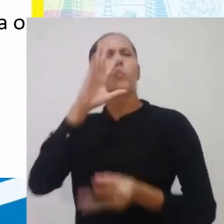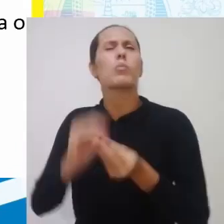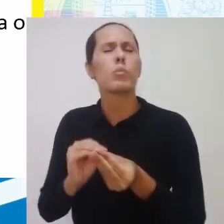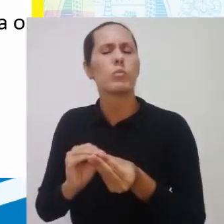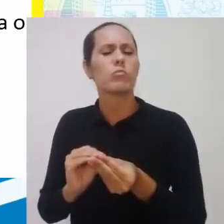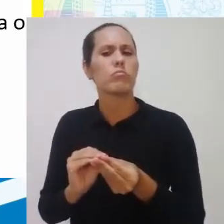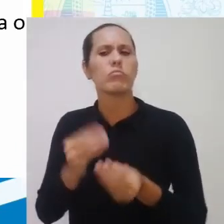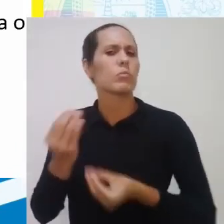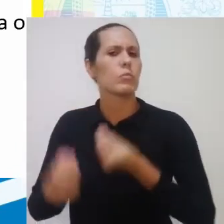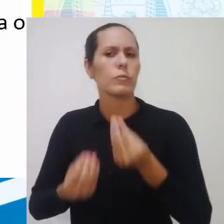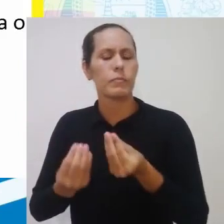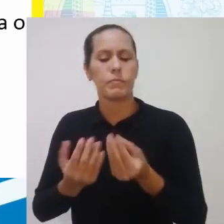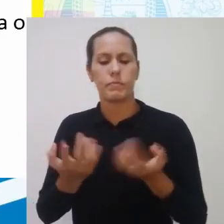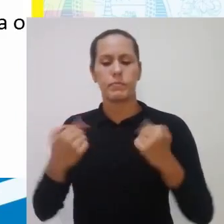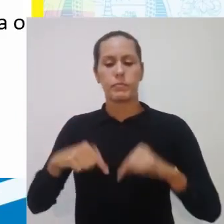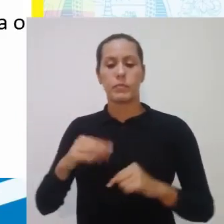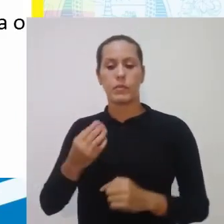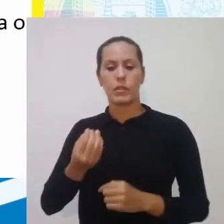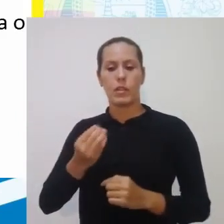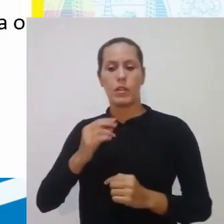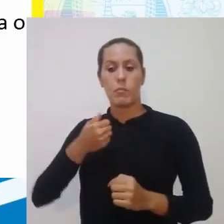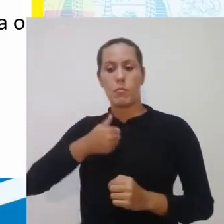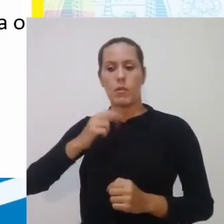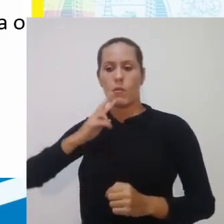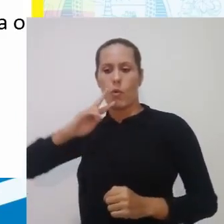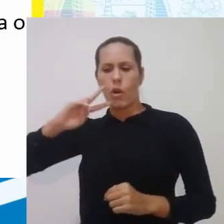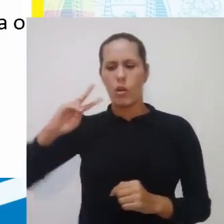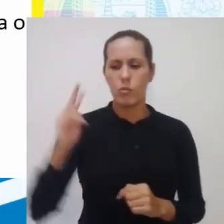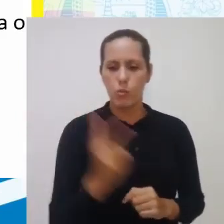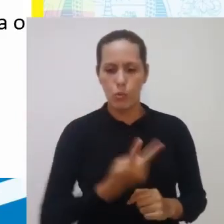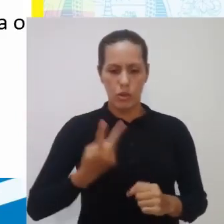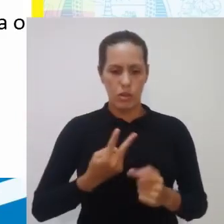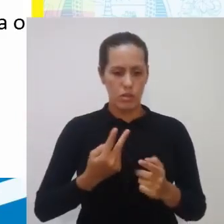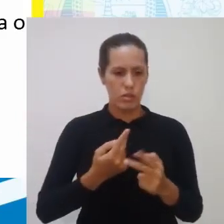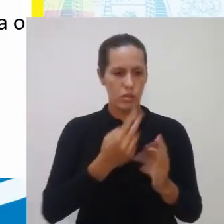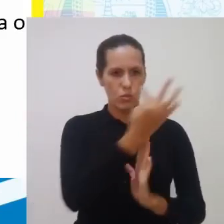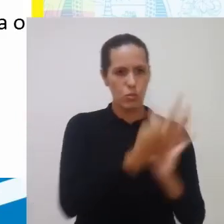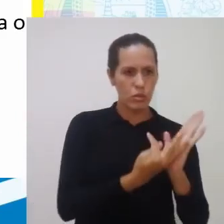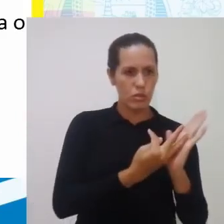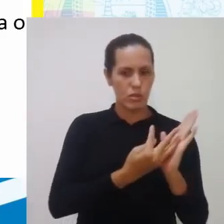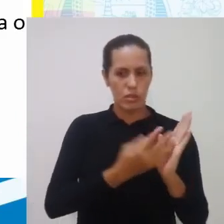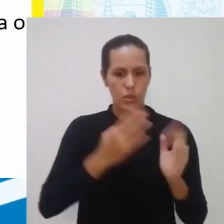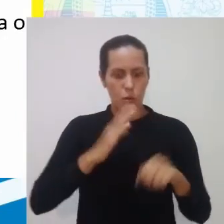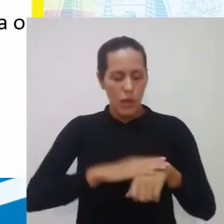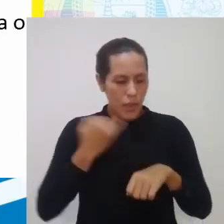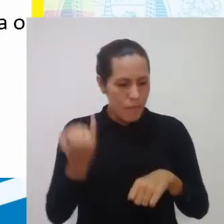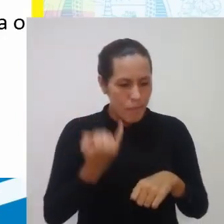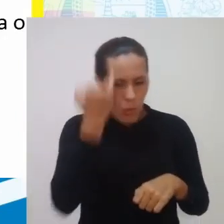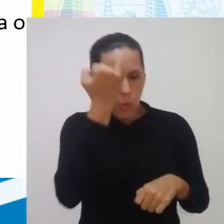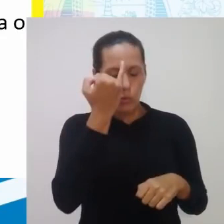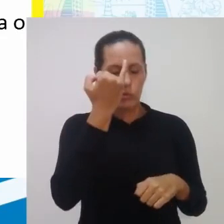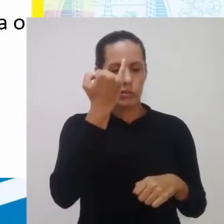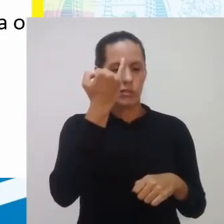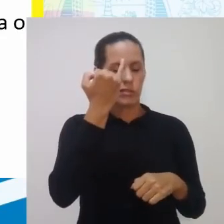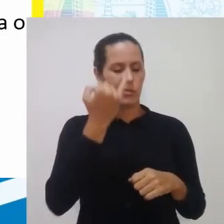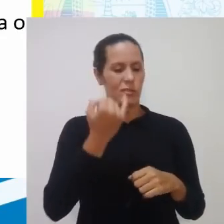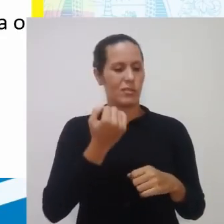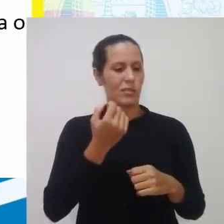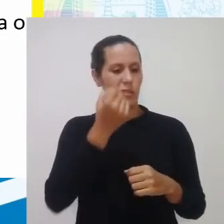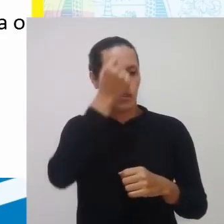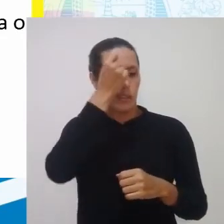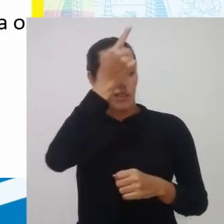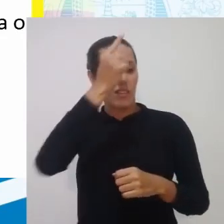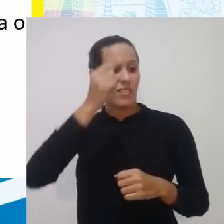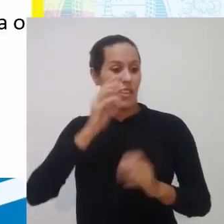resumir? Como eu vou reconhecer aquilo que é de fato importante para o resumo, além da ideia